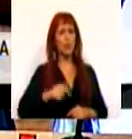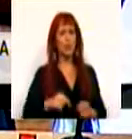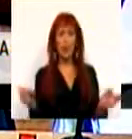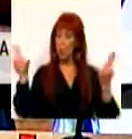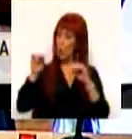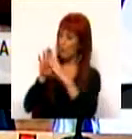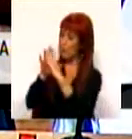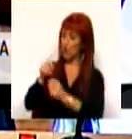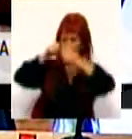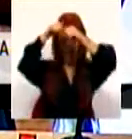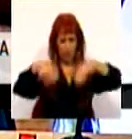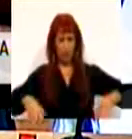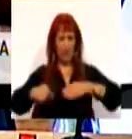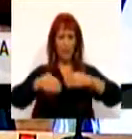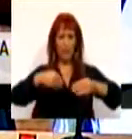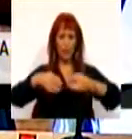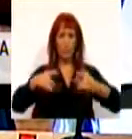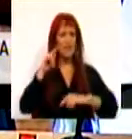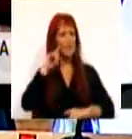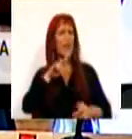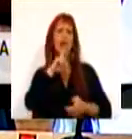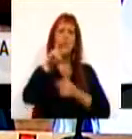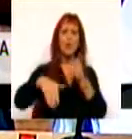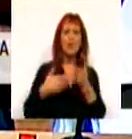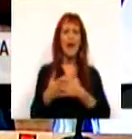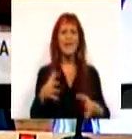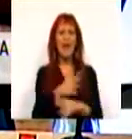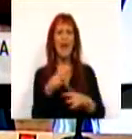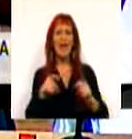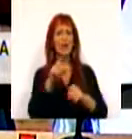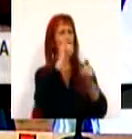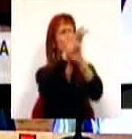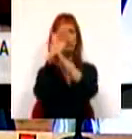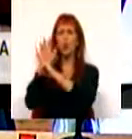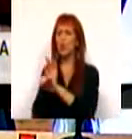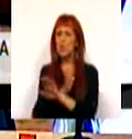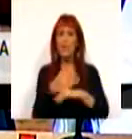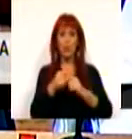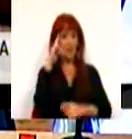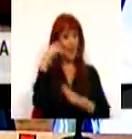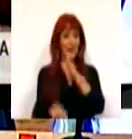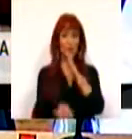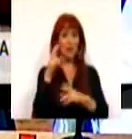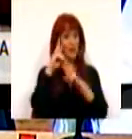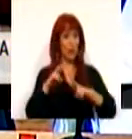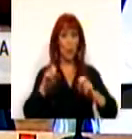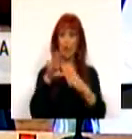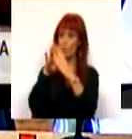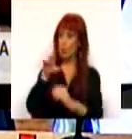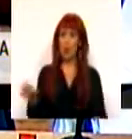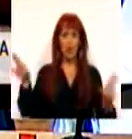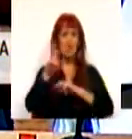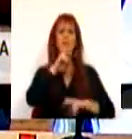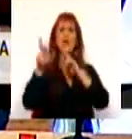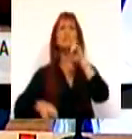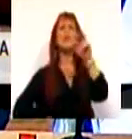novo modelo, orgânico e flexível, visa dar resposta à grande heterogeneidade do setor. Os criadores vão encontrar no novo modelo